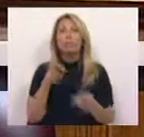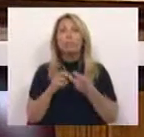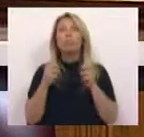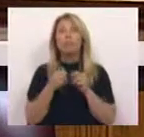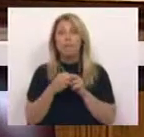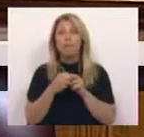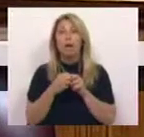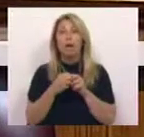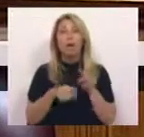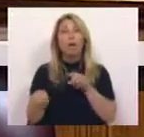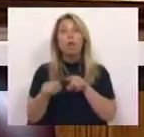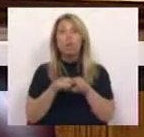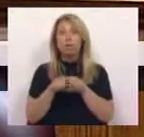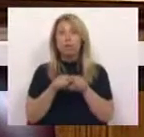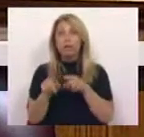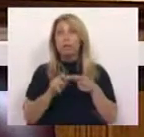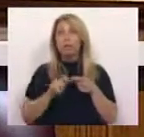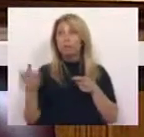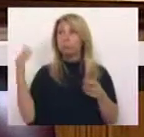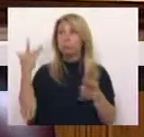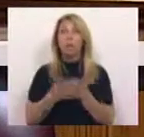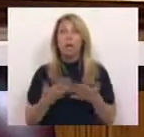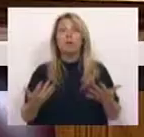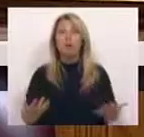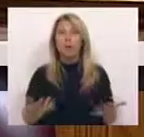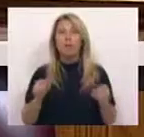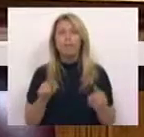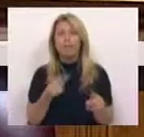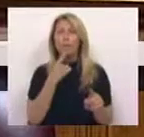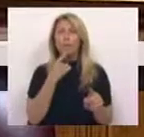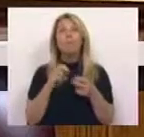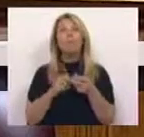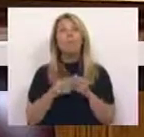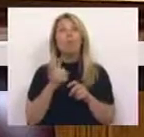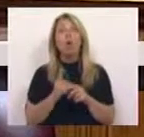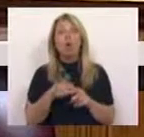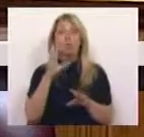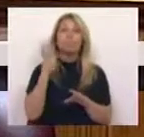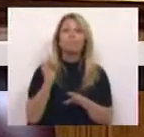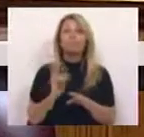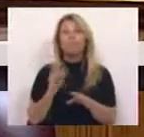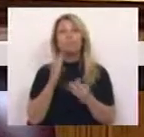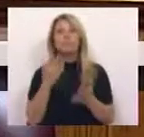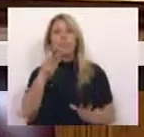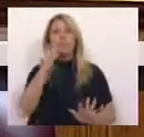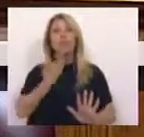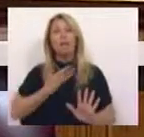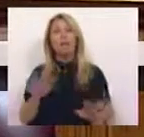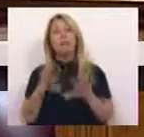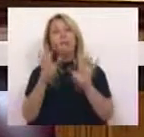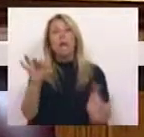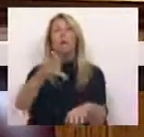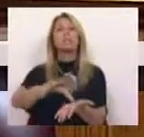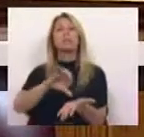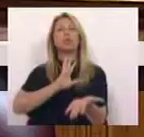problema nas políticas que tem vindo a definir, e esse enorme problema é procurar colocar o déficit como o centro do